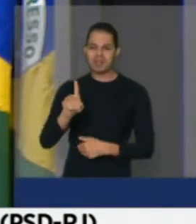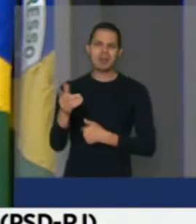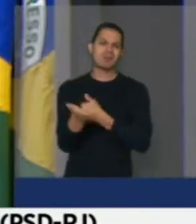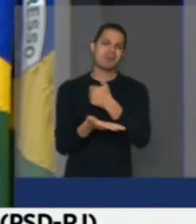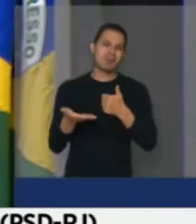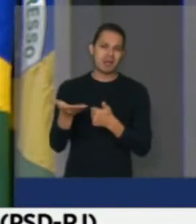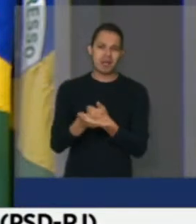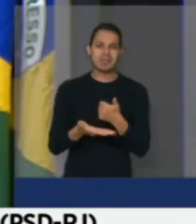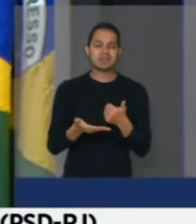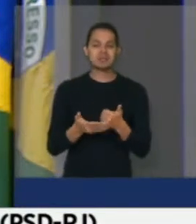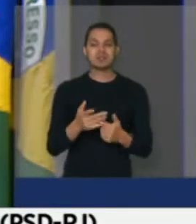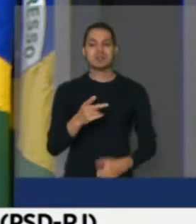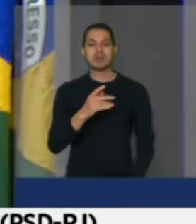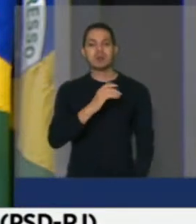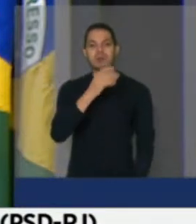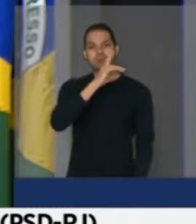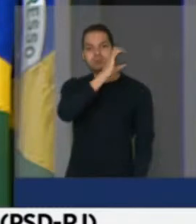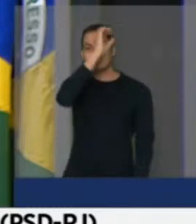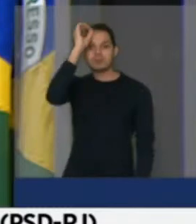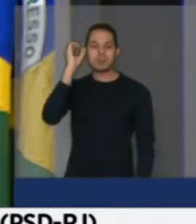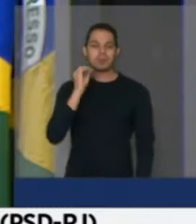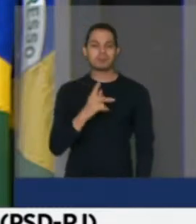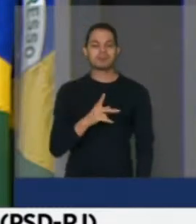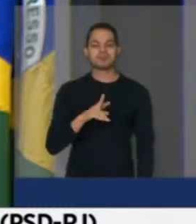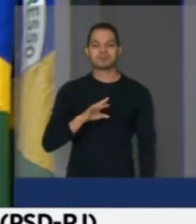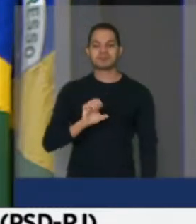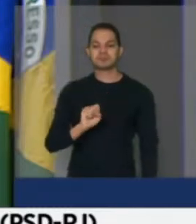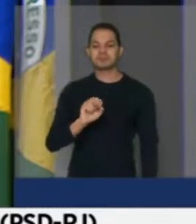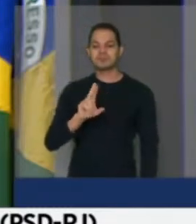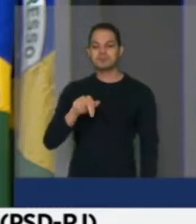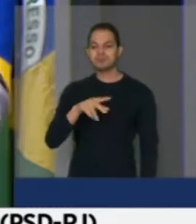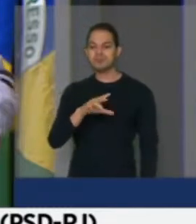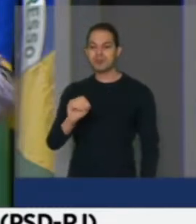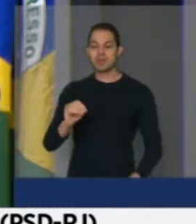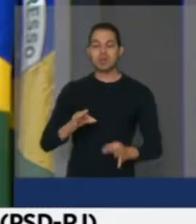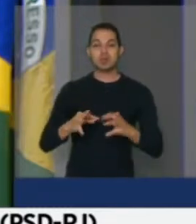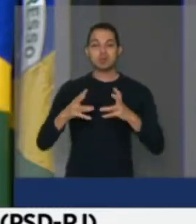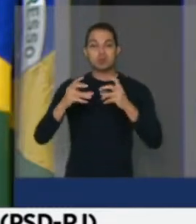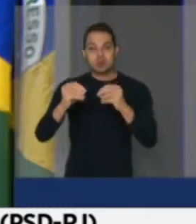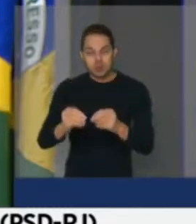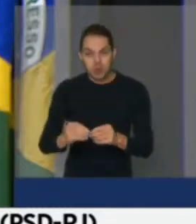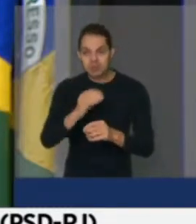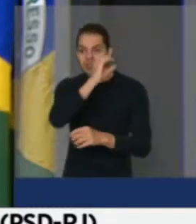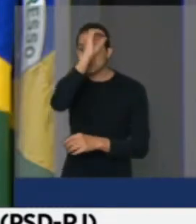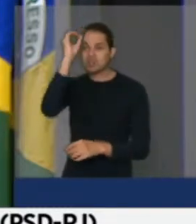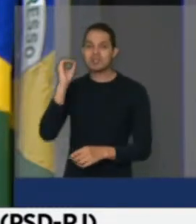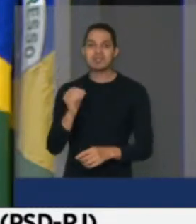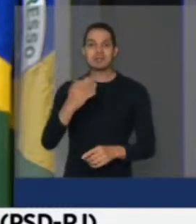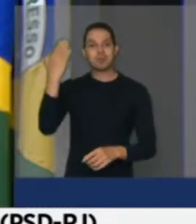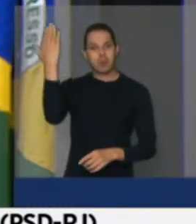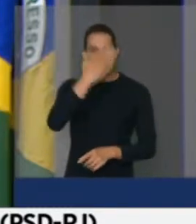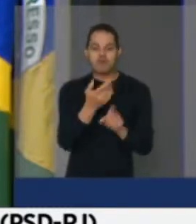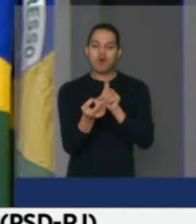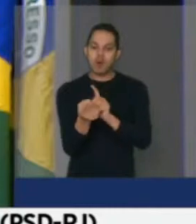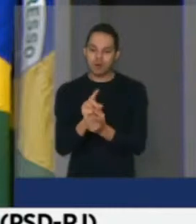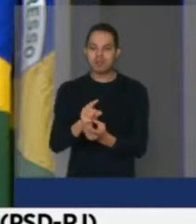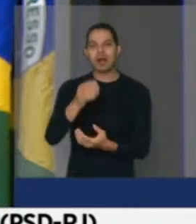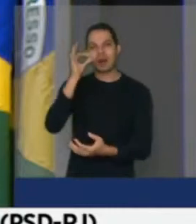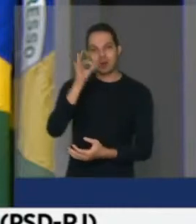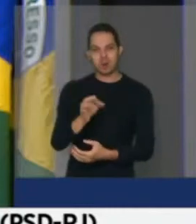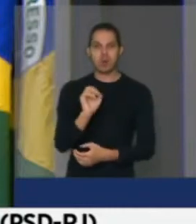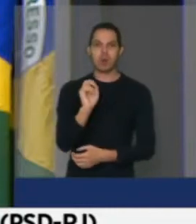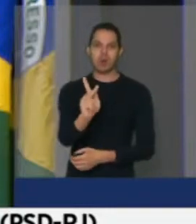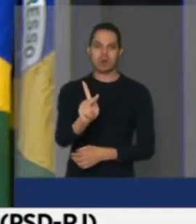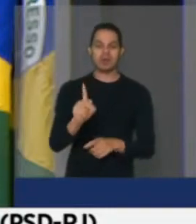derivado do princípio da presunção de inocência. Ora, todos são presumidamente até que se comprove o contrário, com trânsito em julgado de